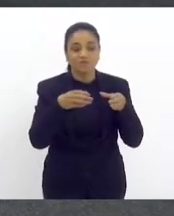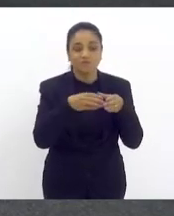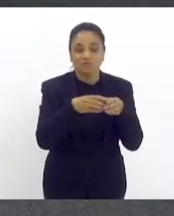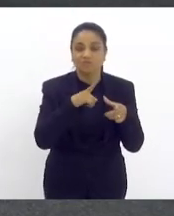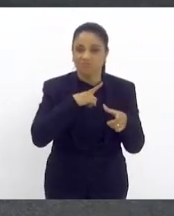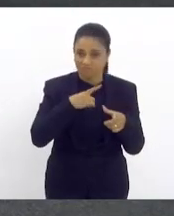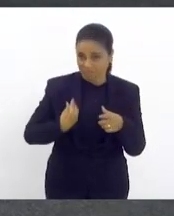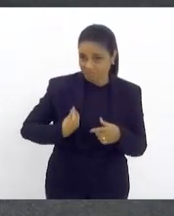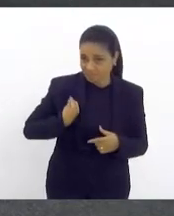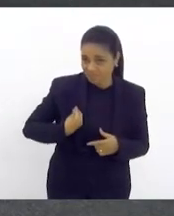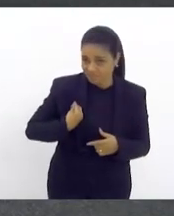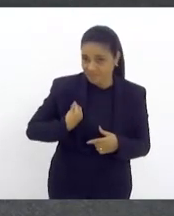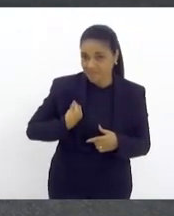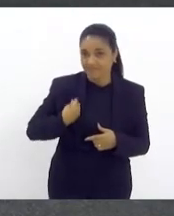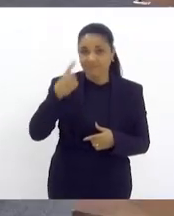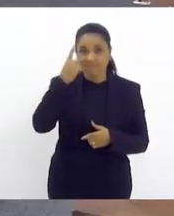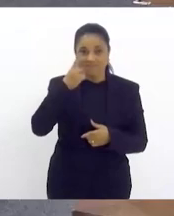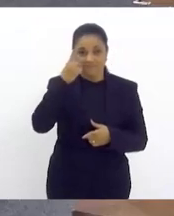nosso querido